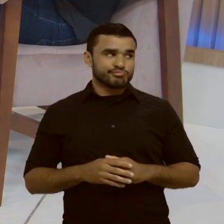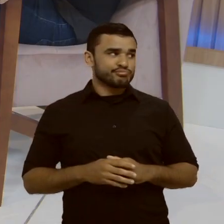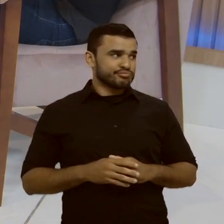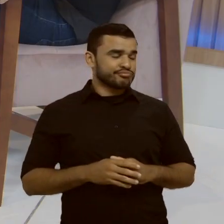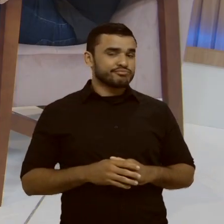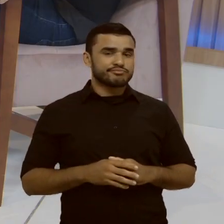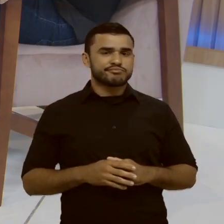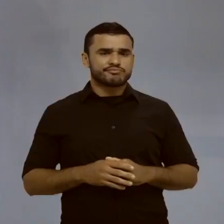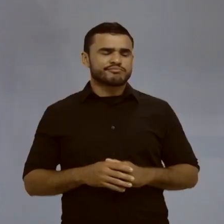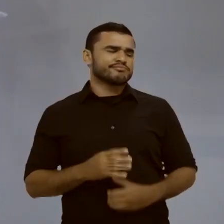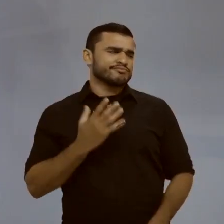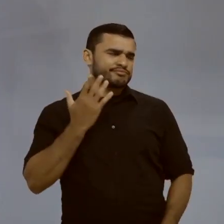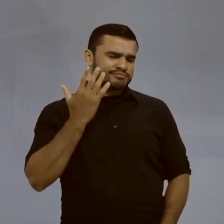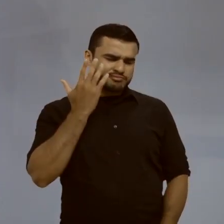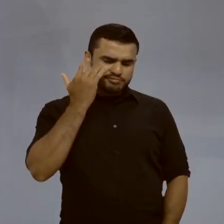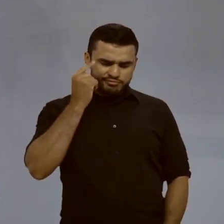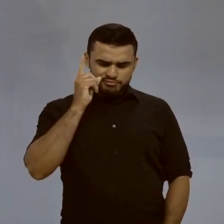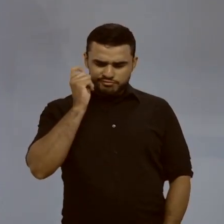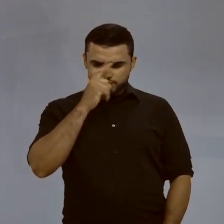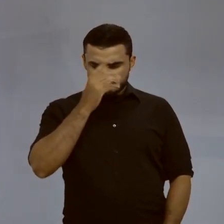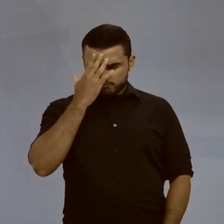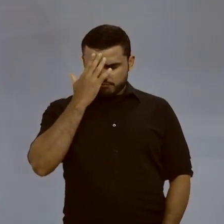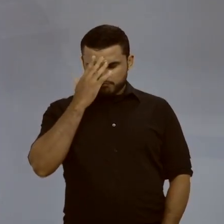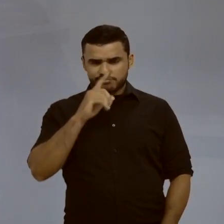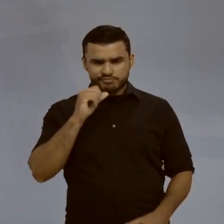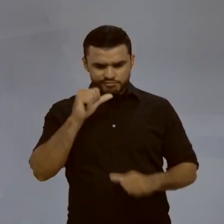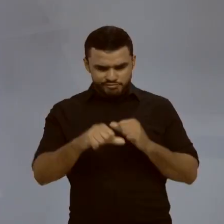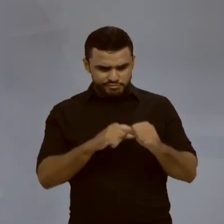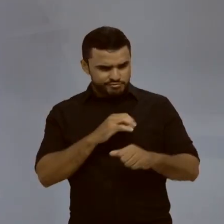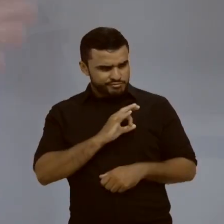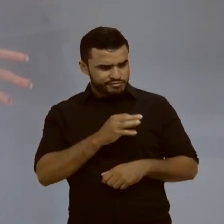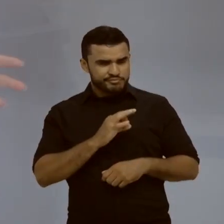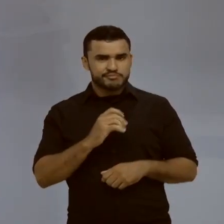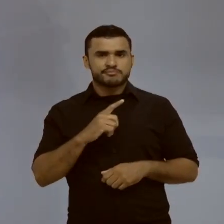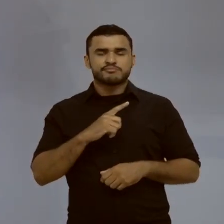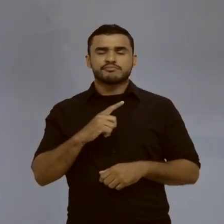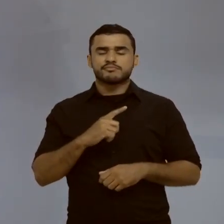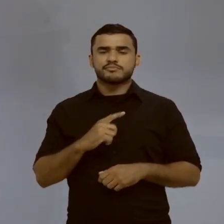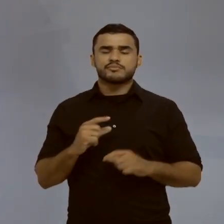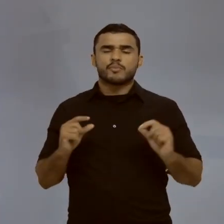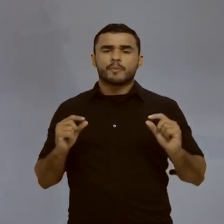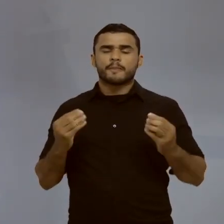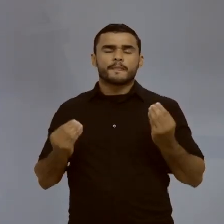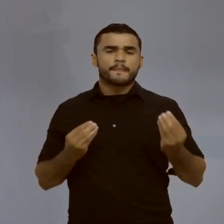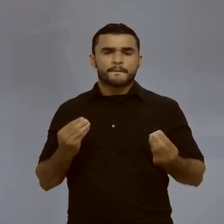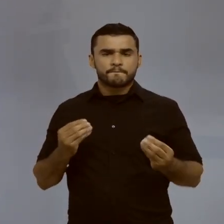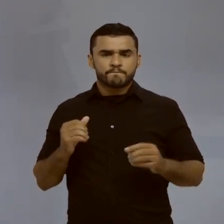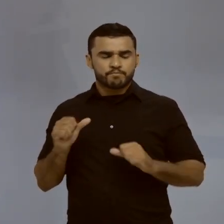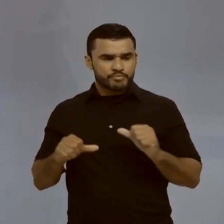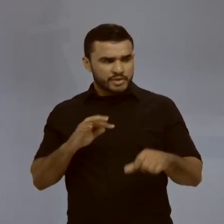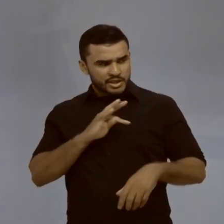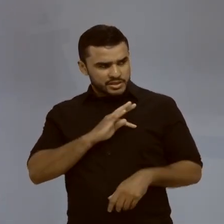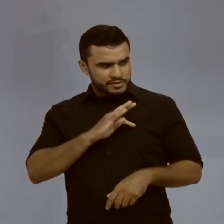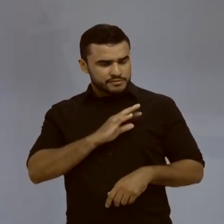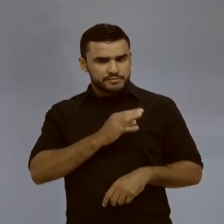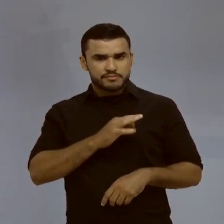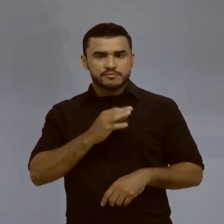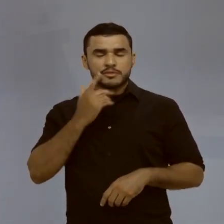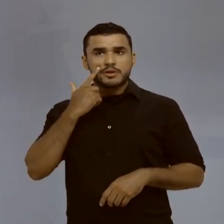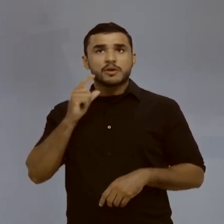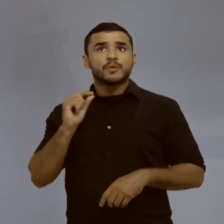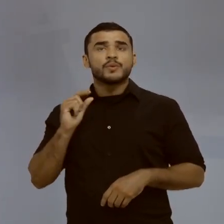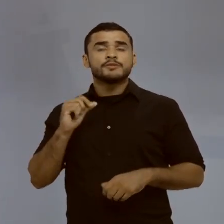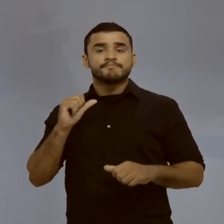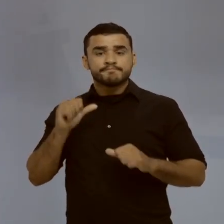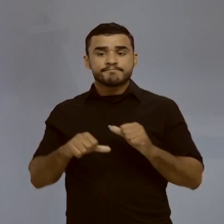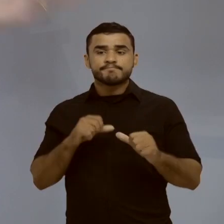gente já sabia, né? Teve a mudança aí do técnico, mas claro que não é mágica, né? A não ser que a gente comentou semana passada que fosse uma